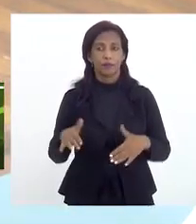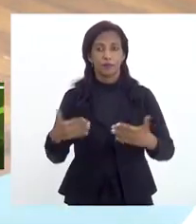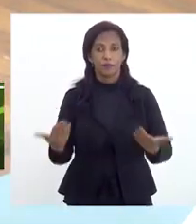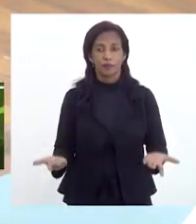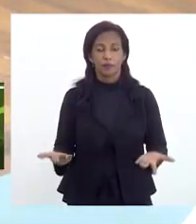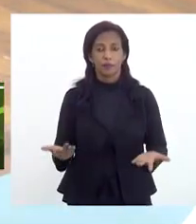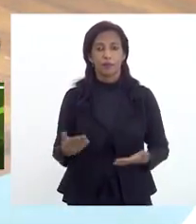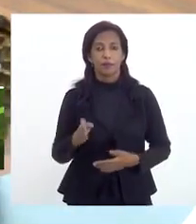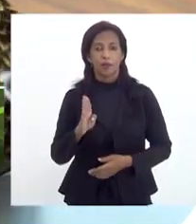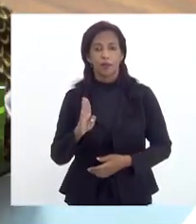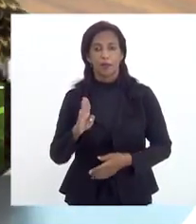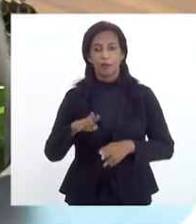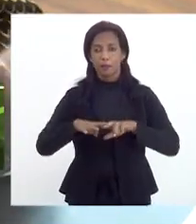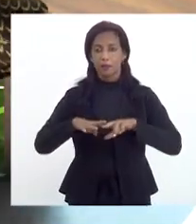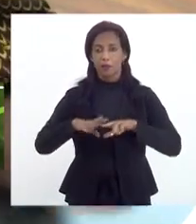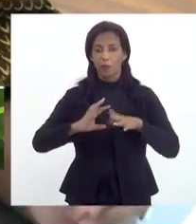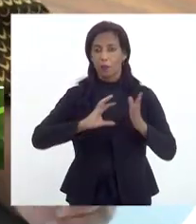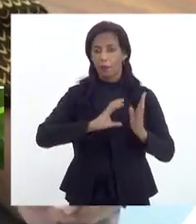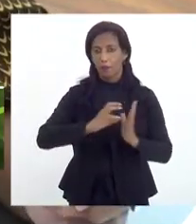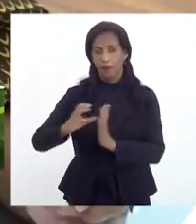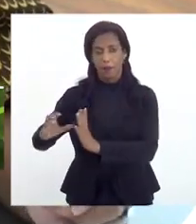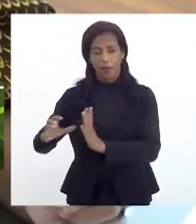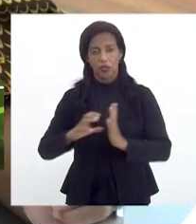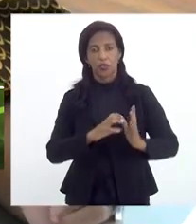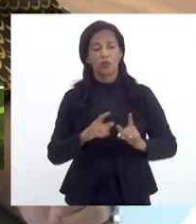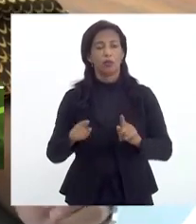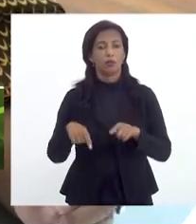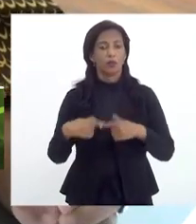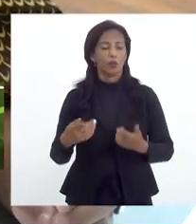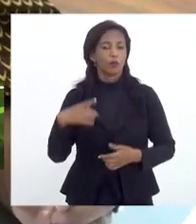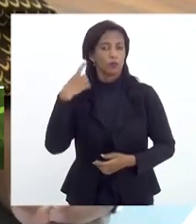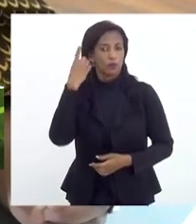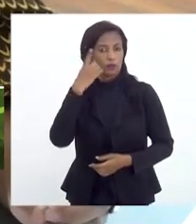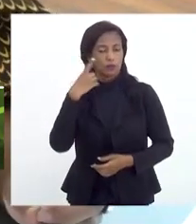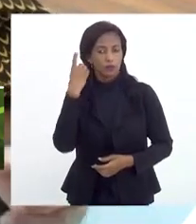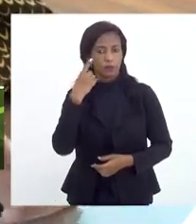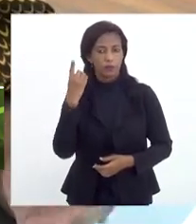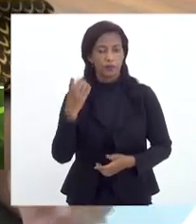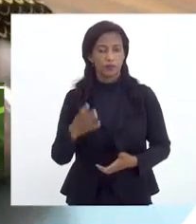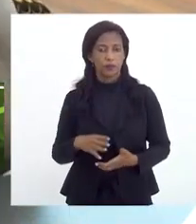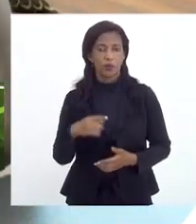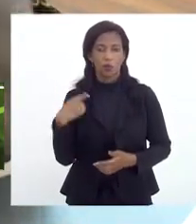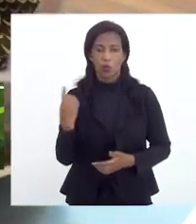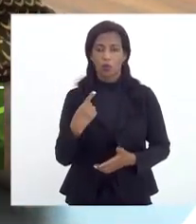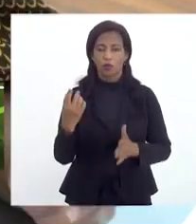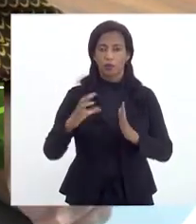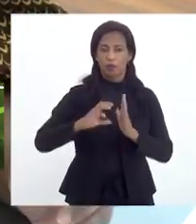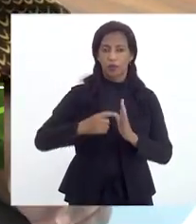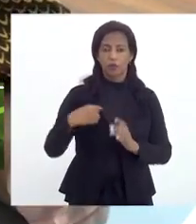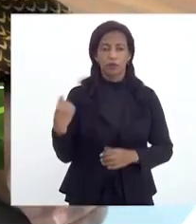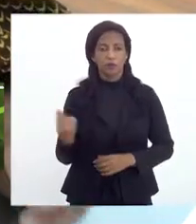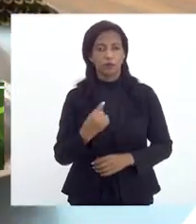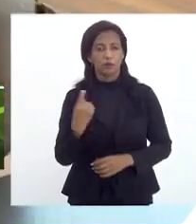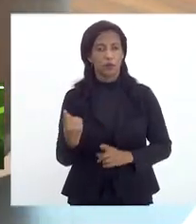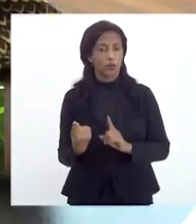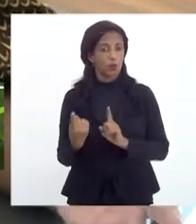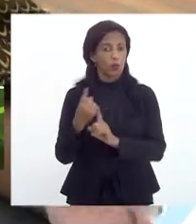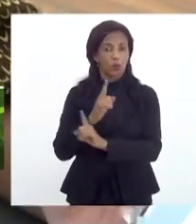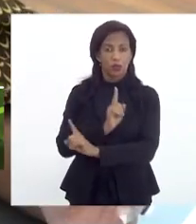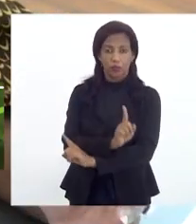bancada E individualmente Enquanto parlamentar Nosso partido E nós Somos